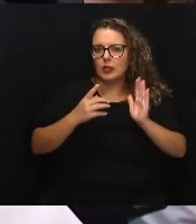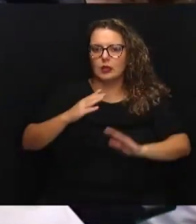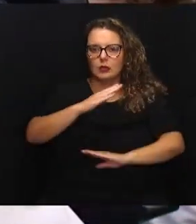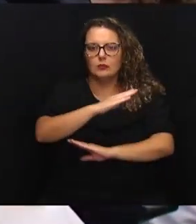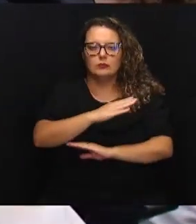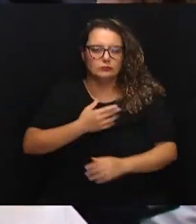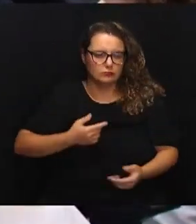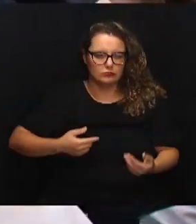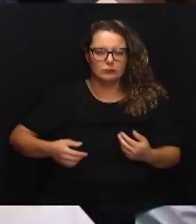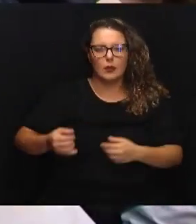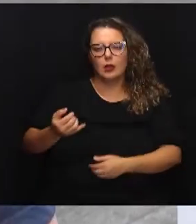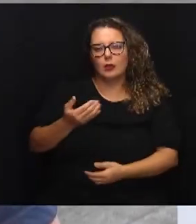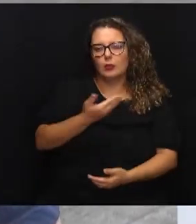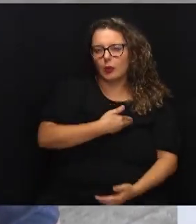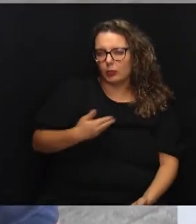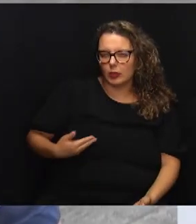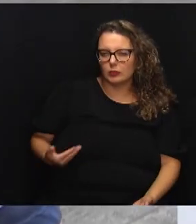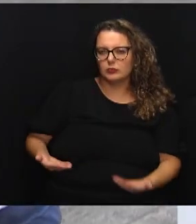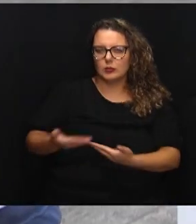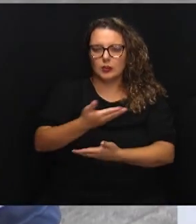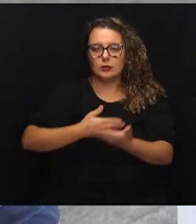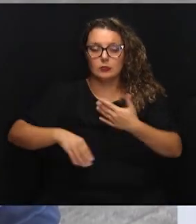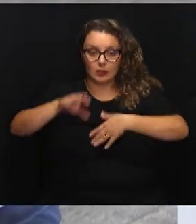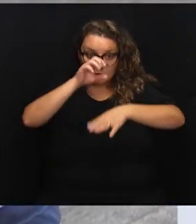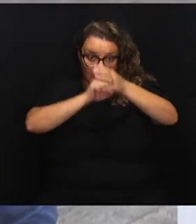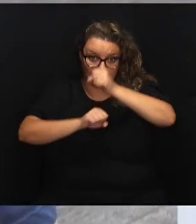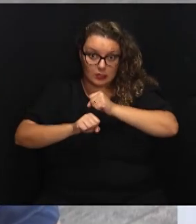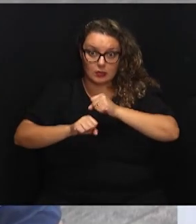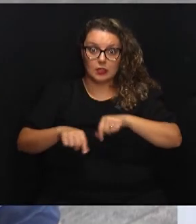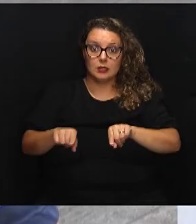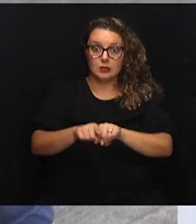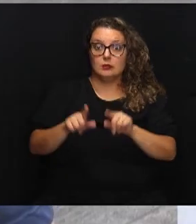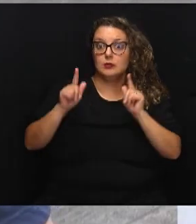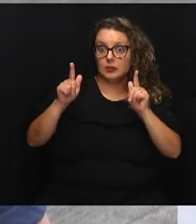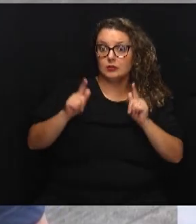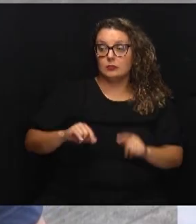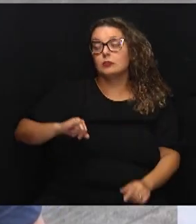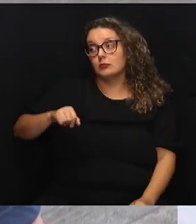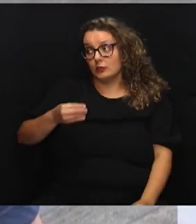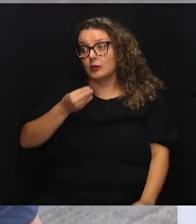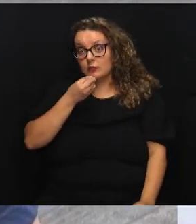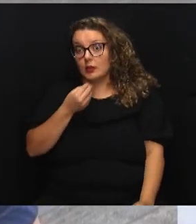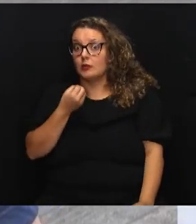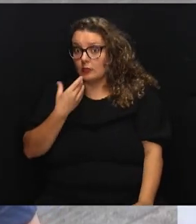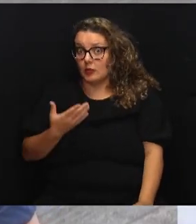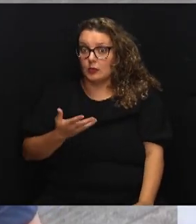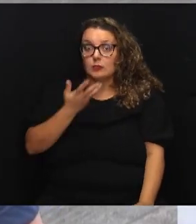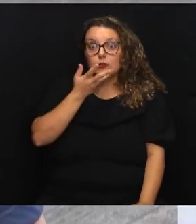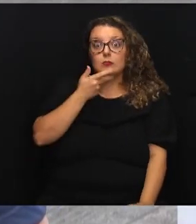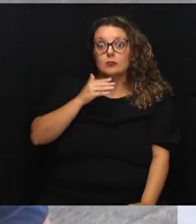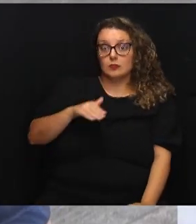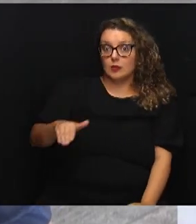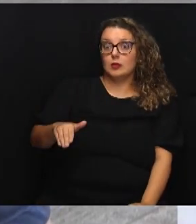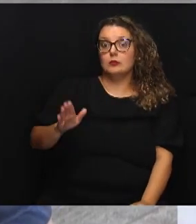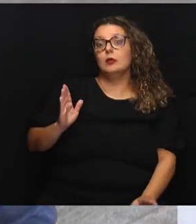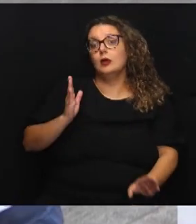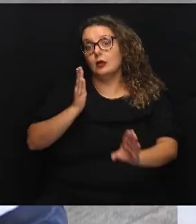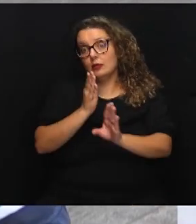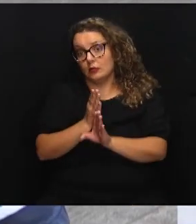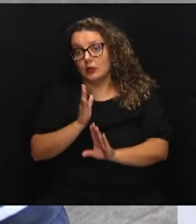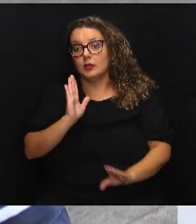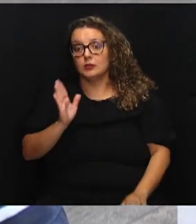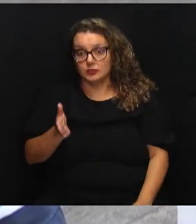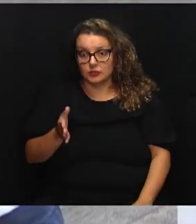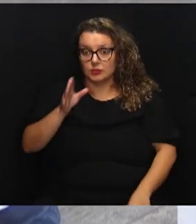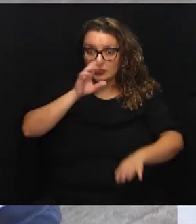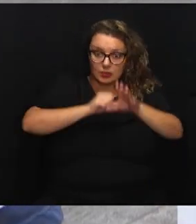diversão e aprendizado. Eu acho que é uma oportunidade muito boa para as crianças, porque vem de encontro com aquilo que eles já estão